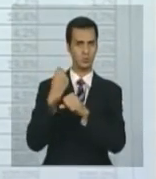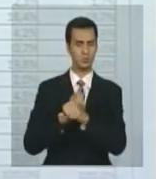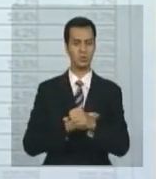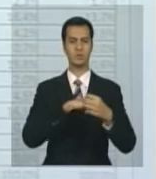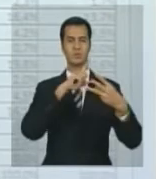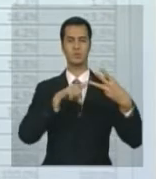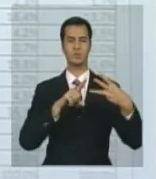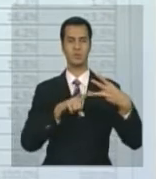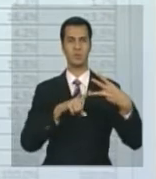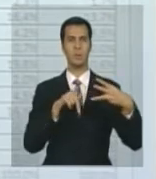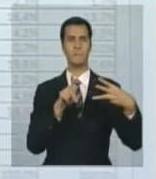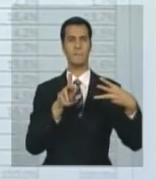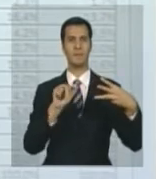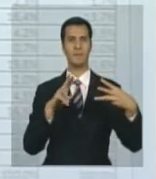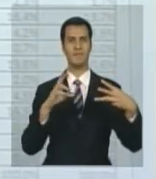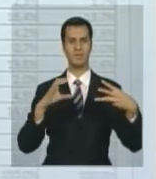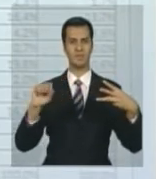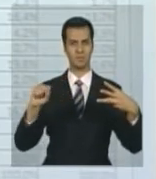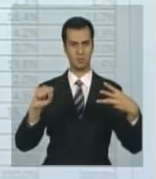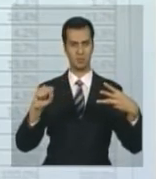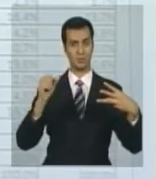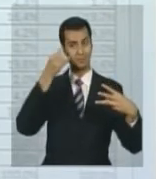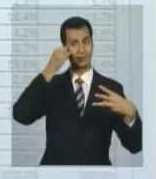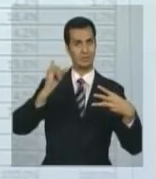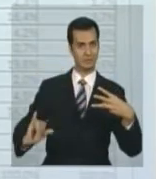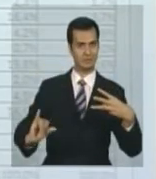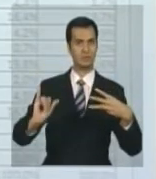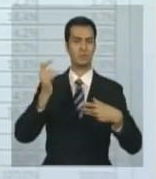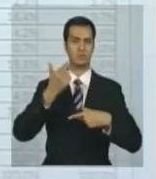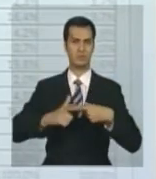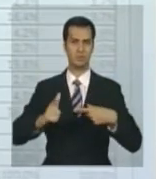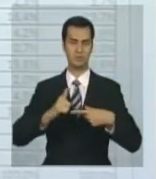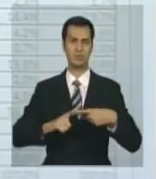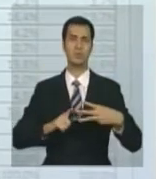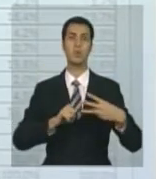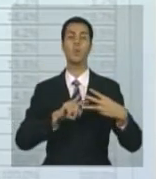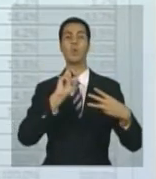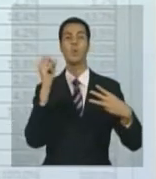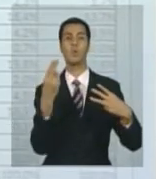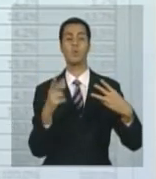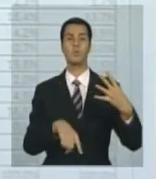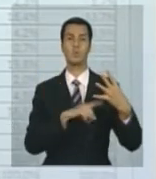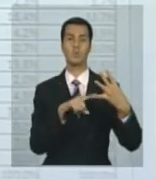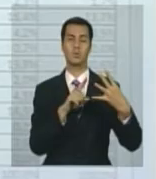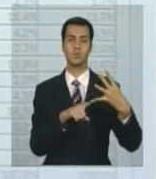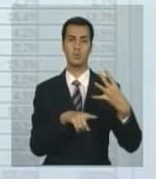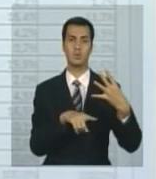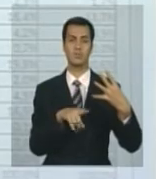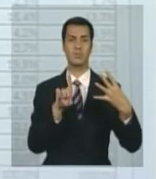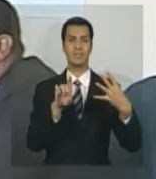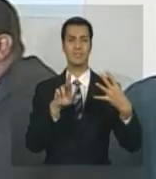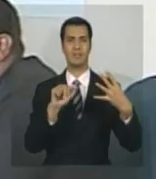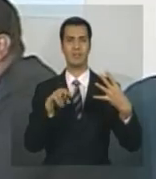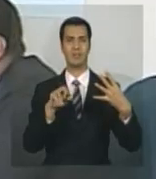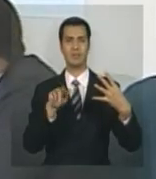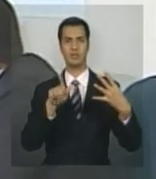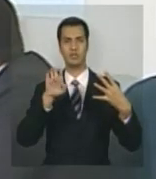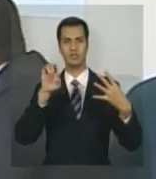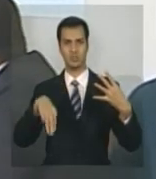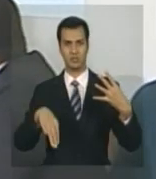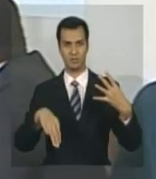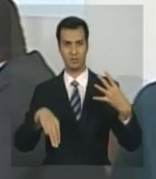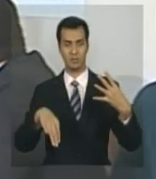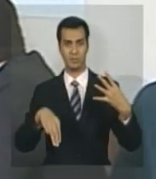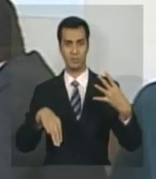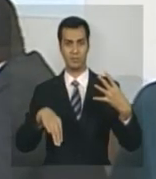reconstrução, ou seja aquela de prevenção, ou seja aquela referente à macrodrenagem. Essa